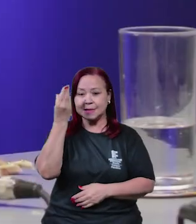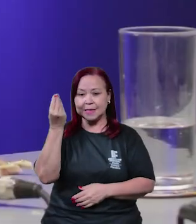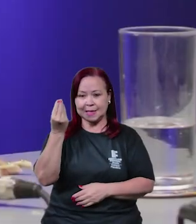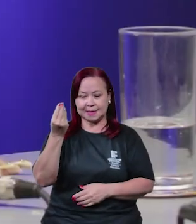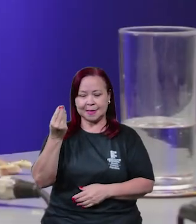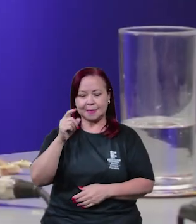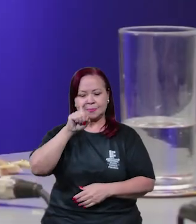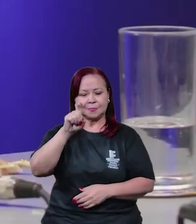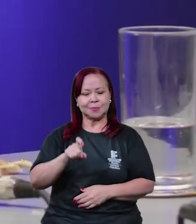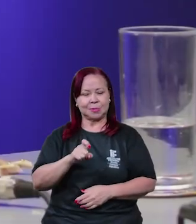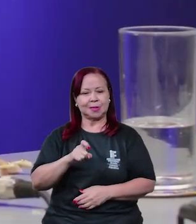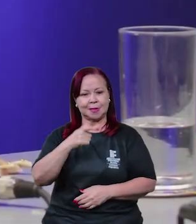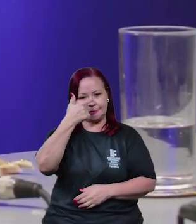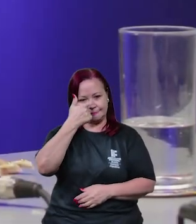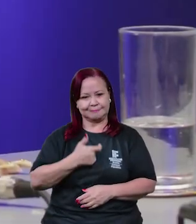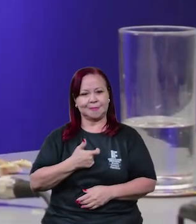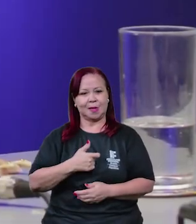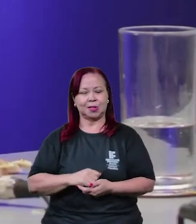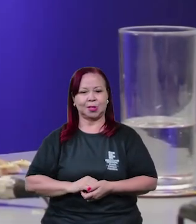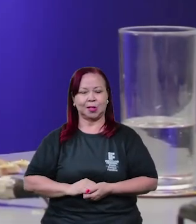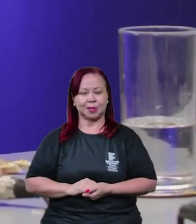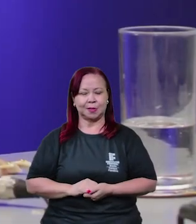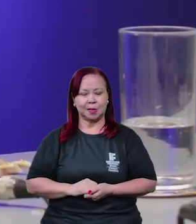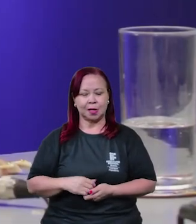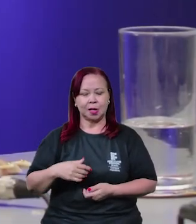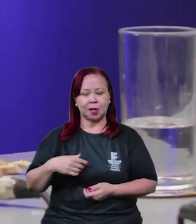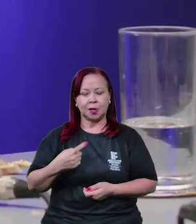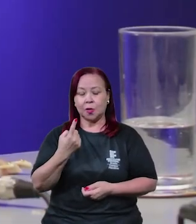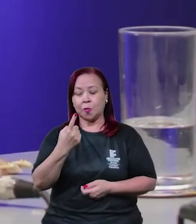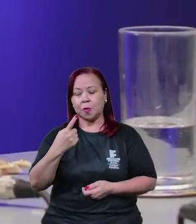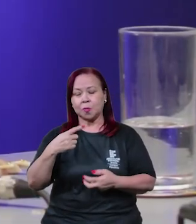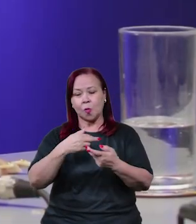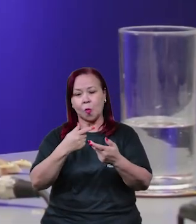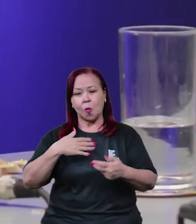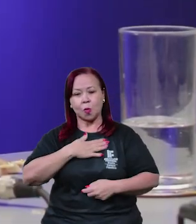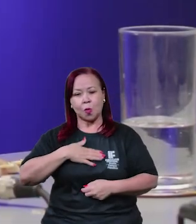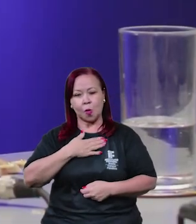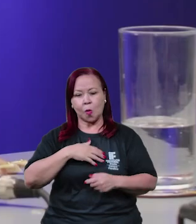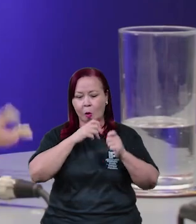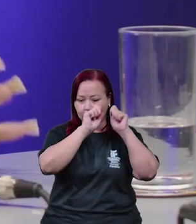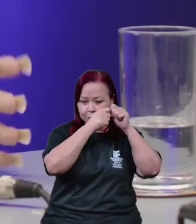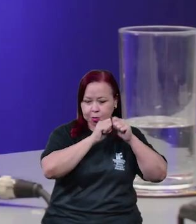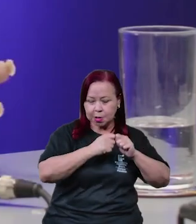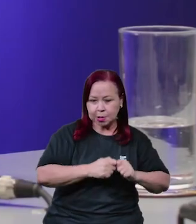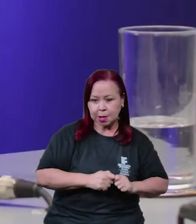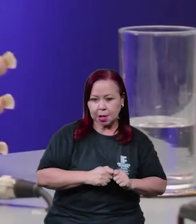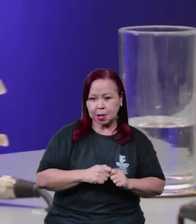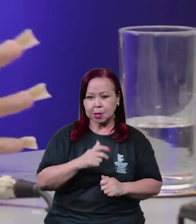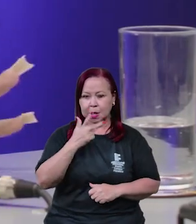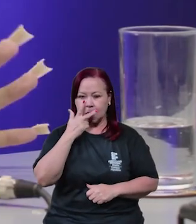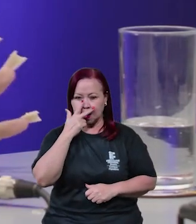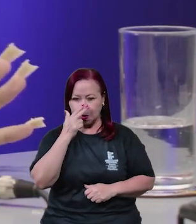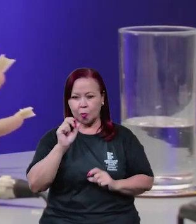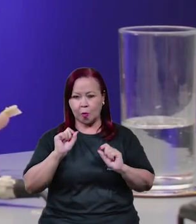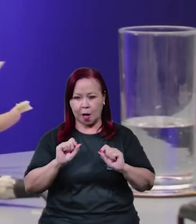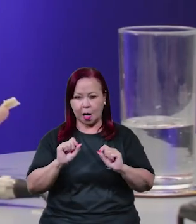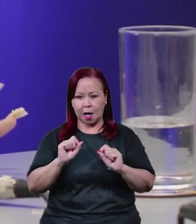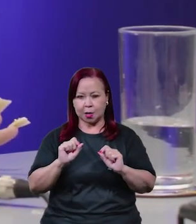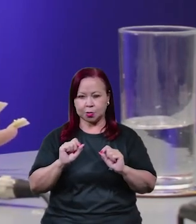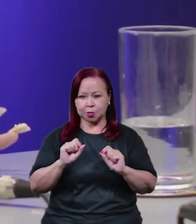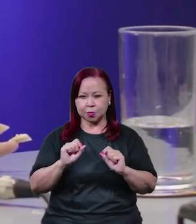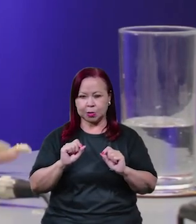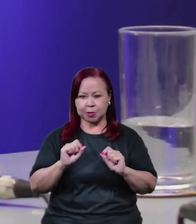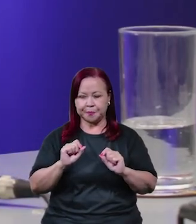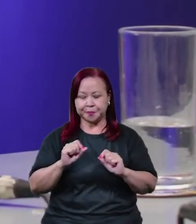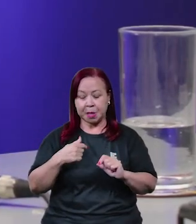que é uma das coisas que eu mais gosto, assim, na área das tranças. E eu acho que nesse ramo também de, tipo, nesse estado de estar